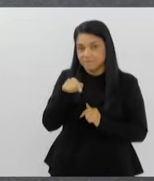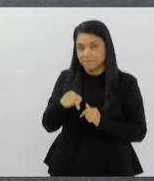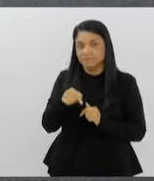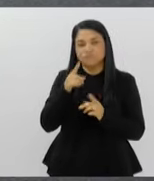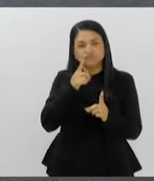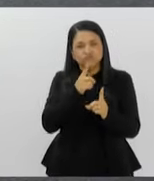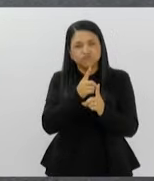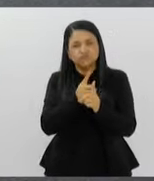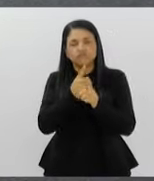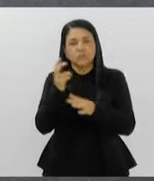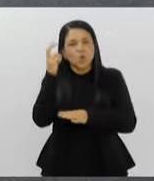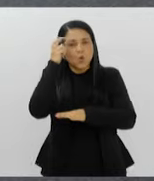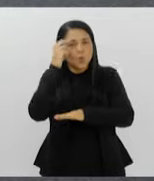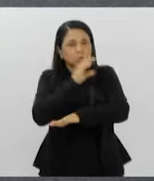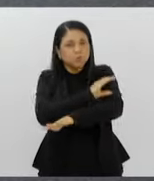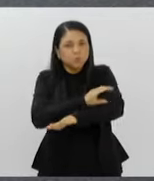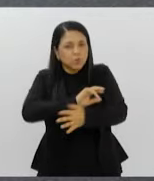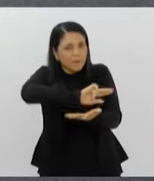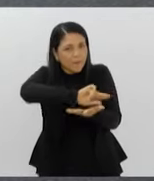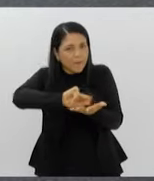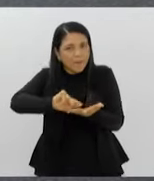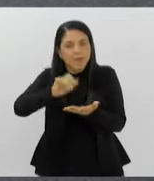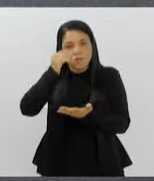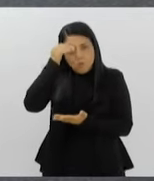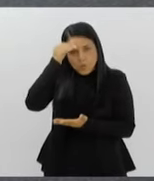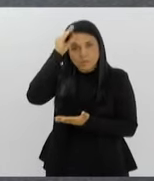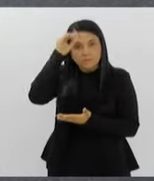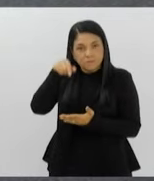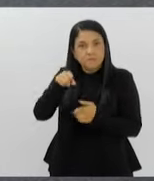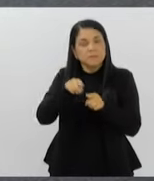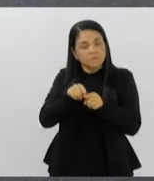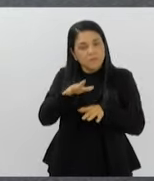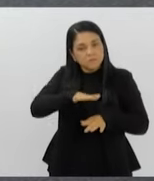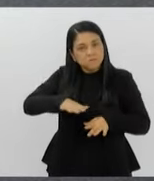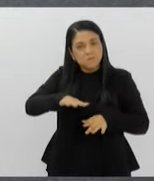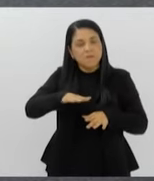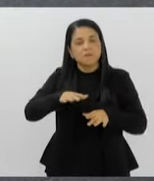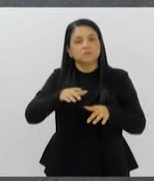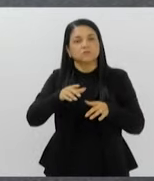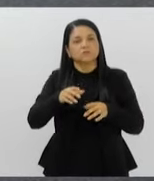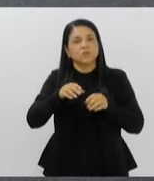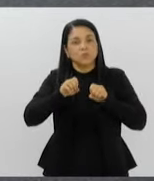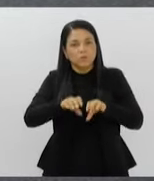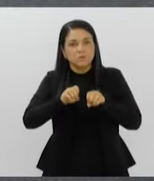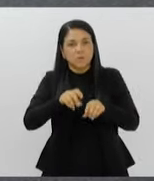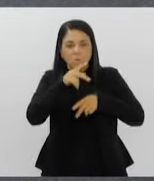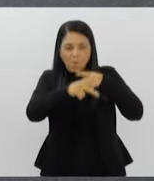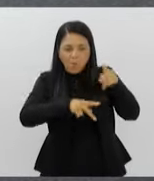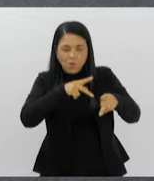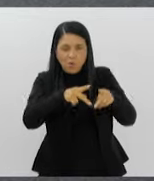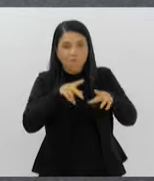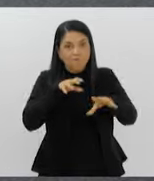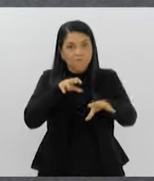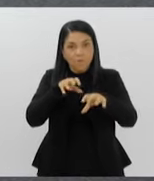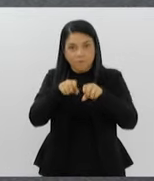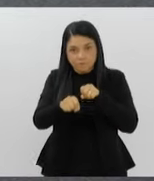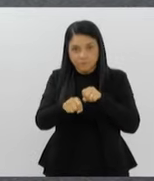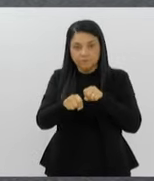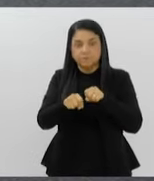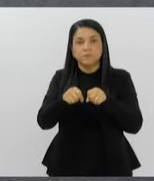encontro de culturas e saberes, mas que também é um espaço de educação popular e de formação,